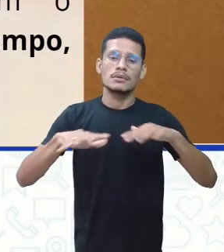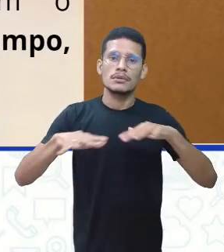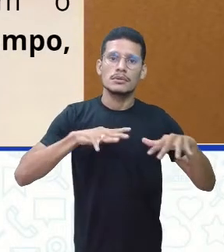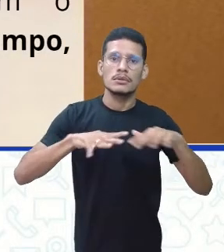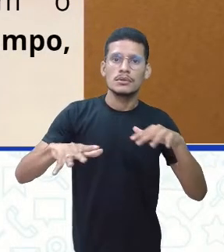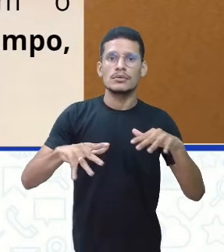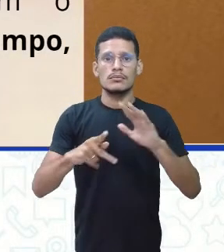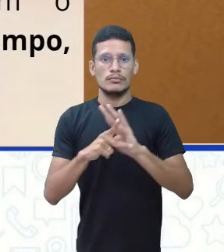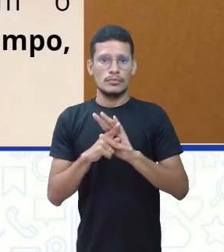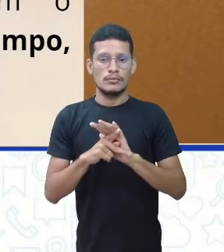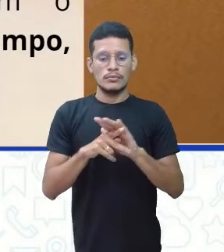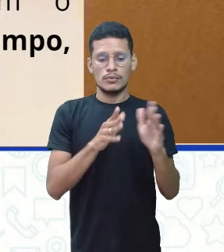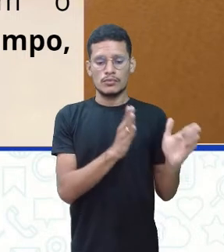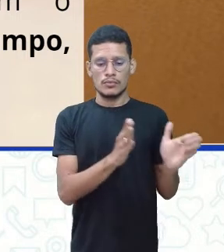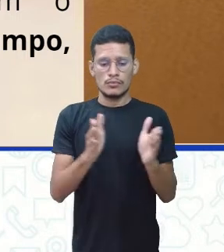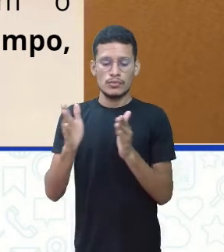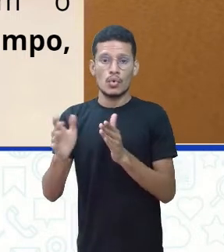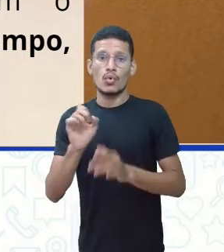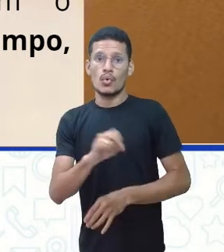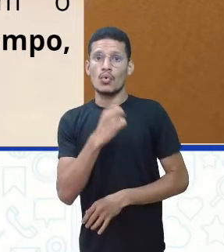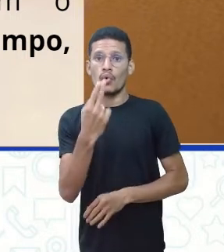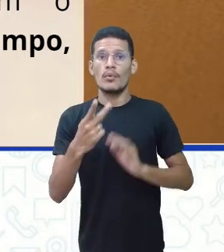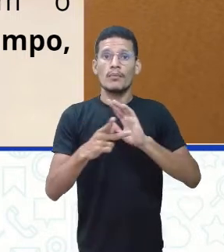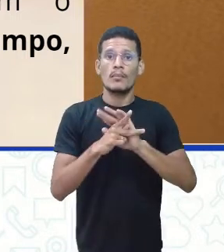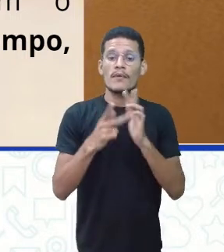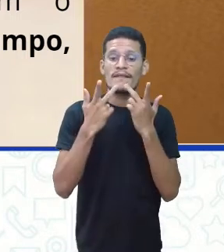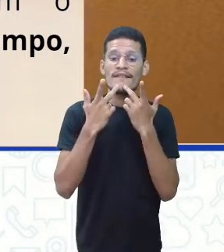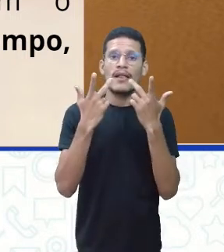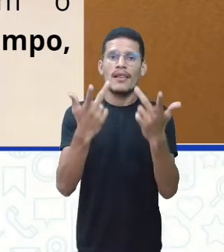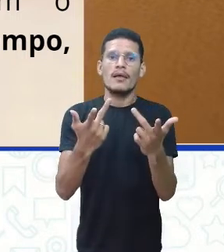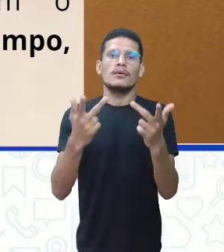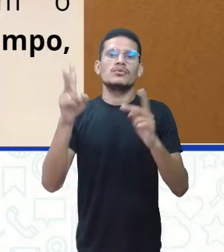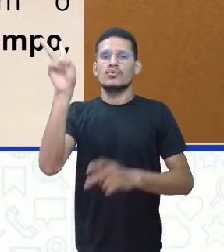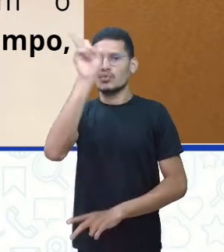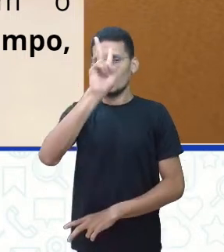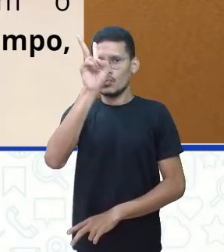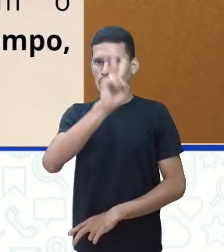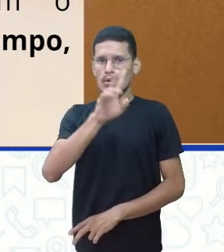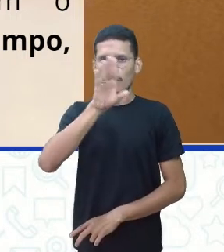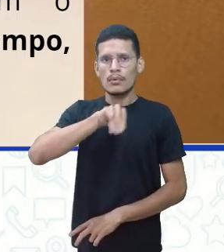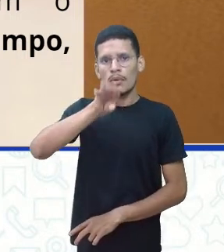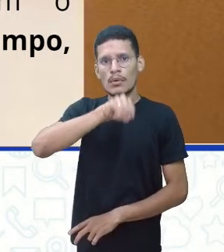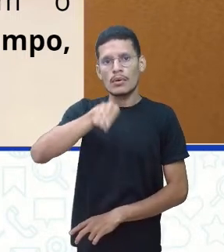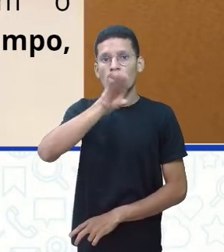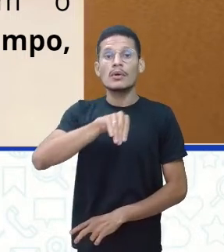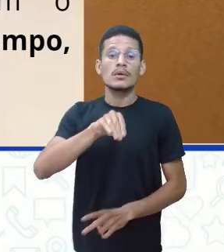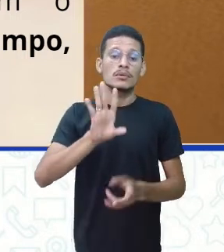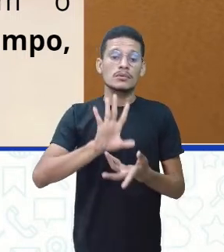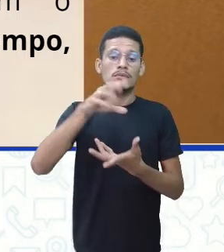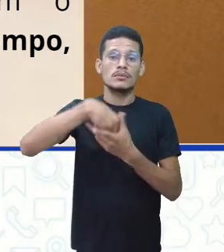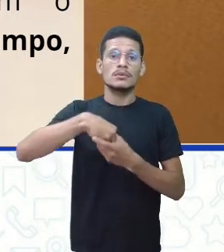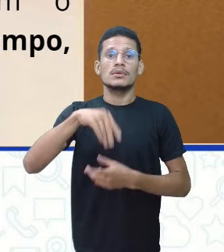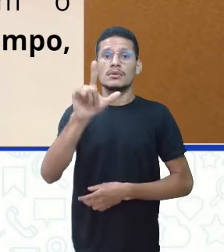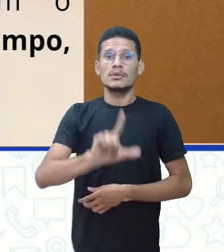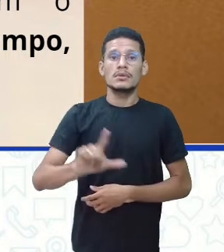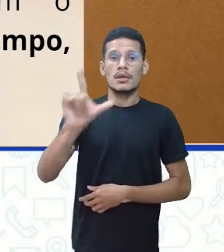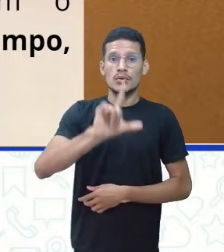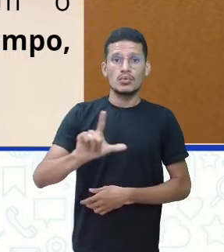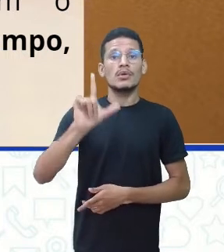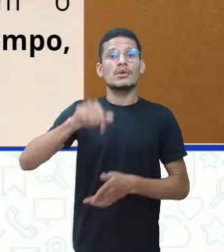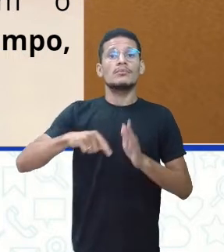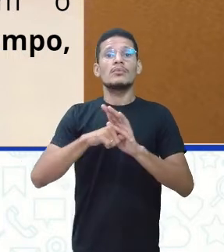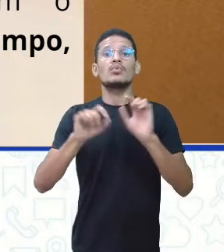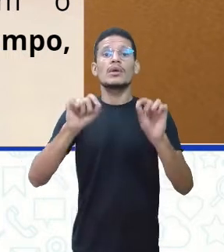o processo ou efeito de narrar uma história. Em literatura, a narrativa é